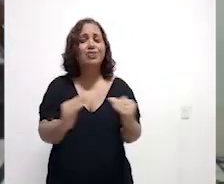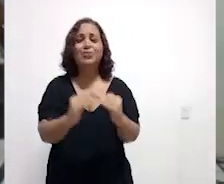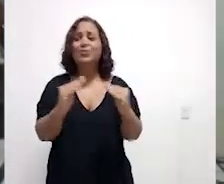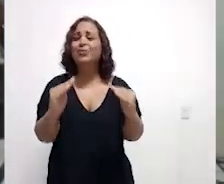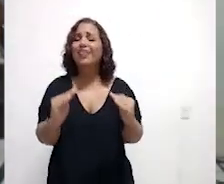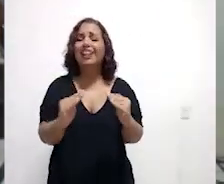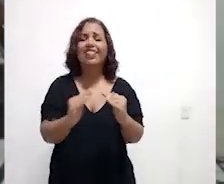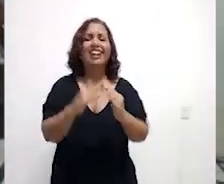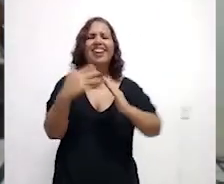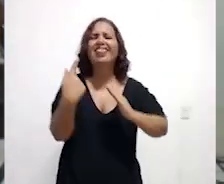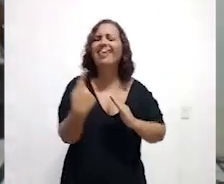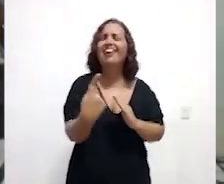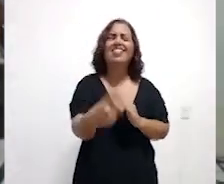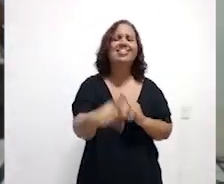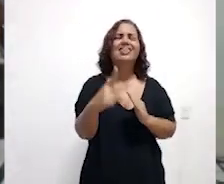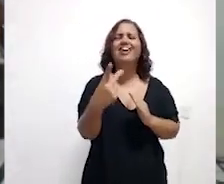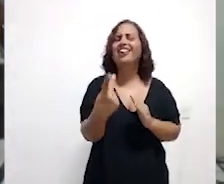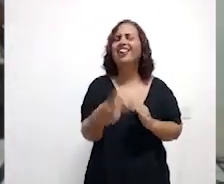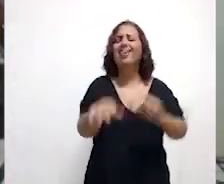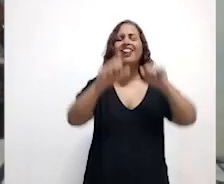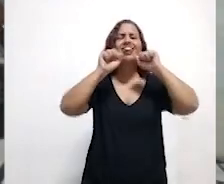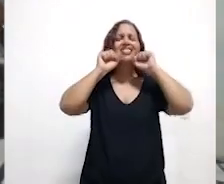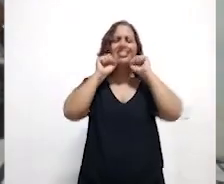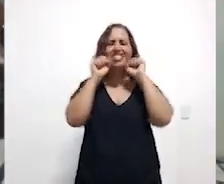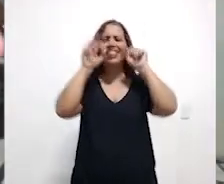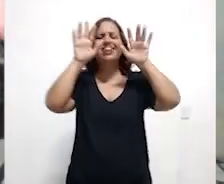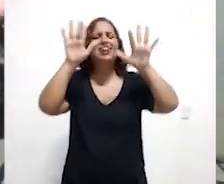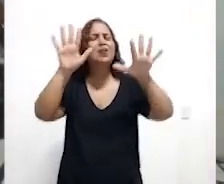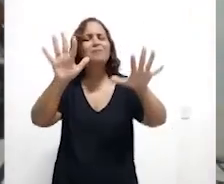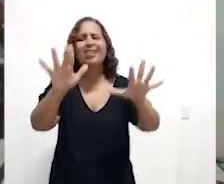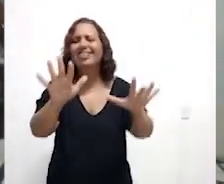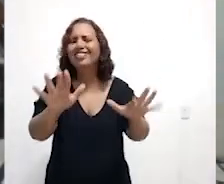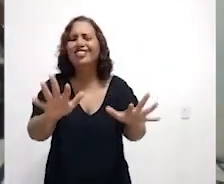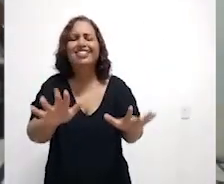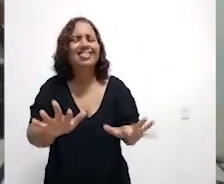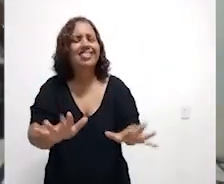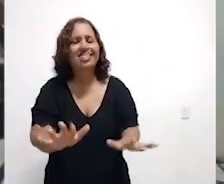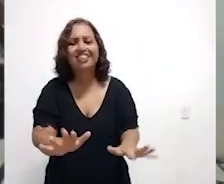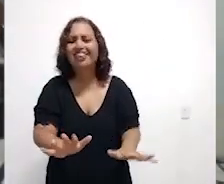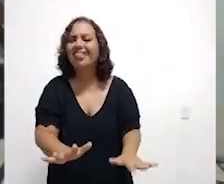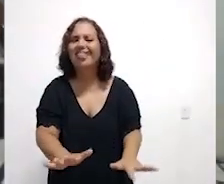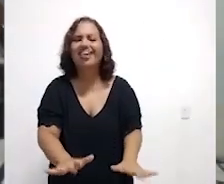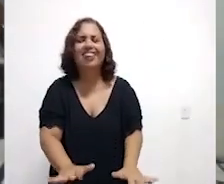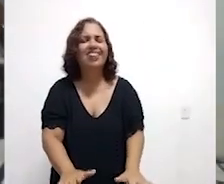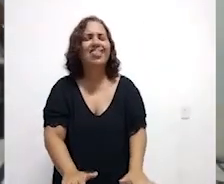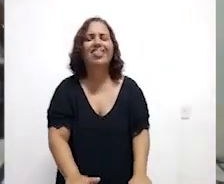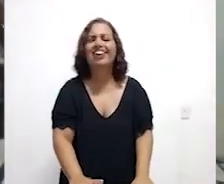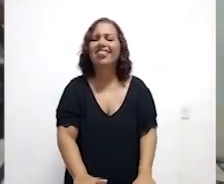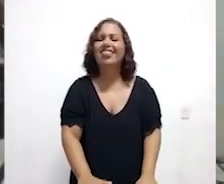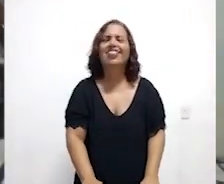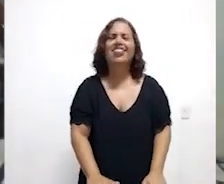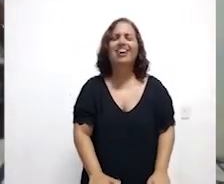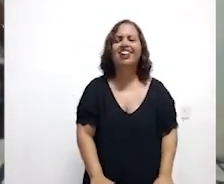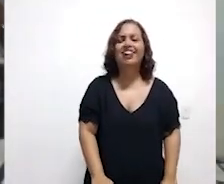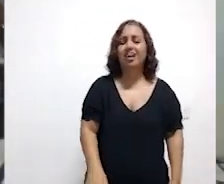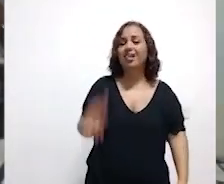A tua casa será bendita.